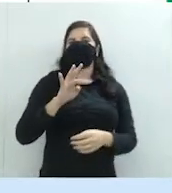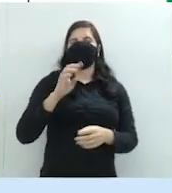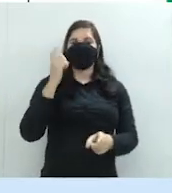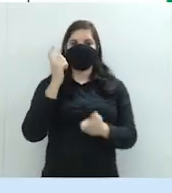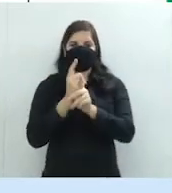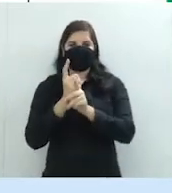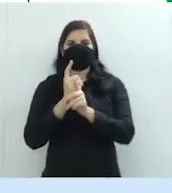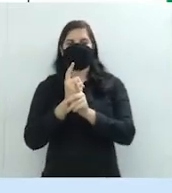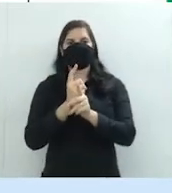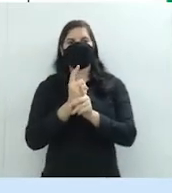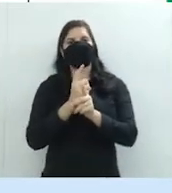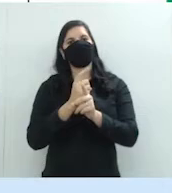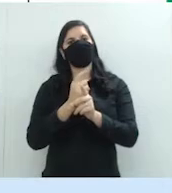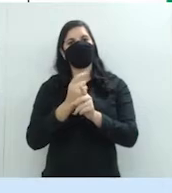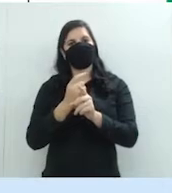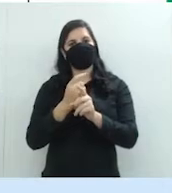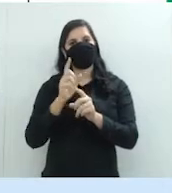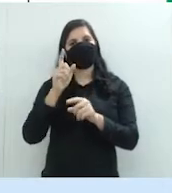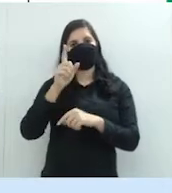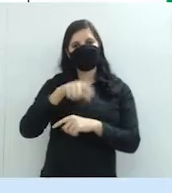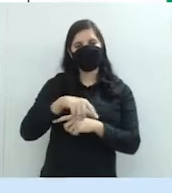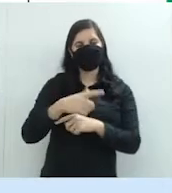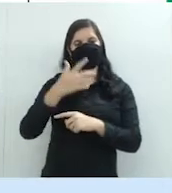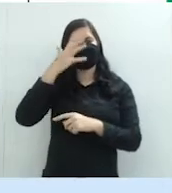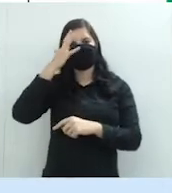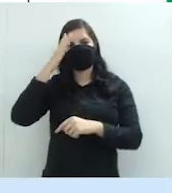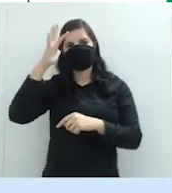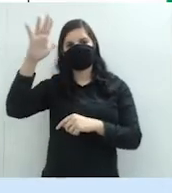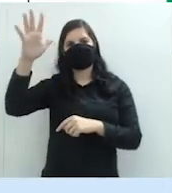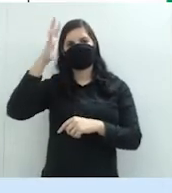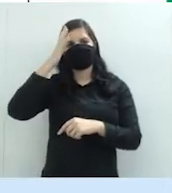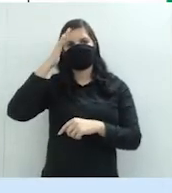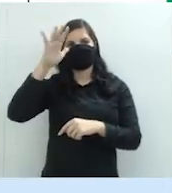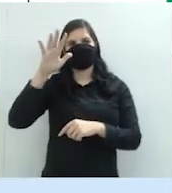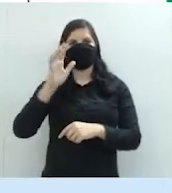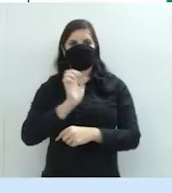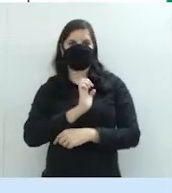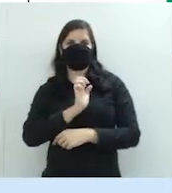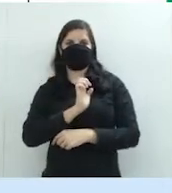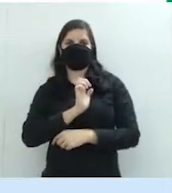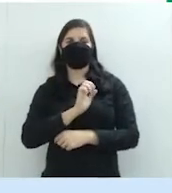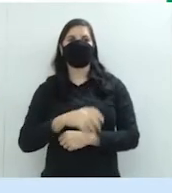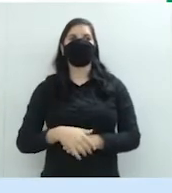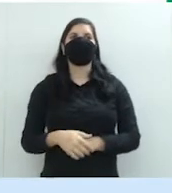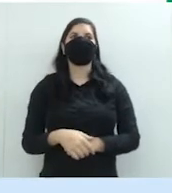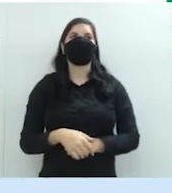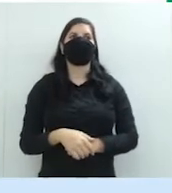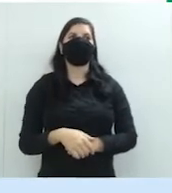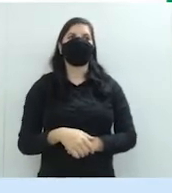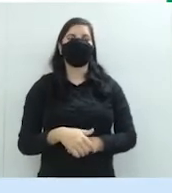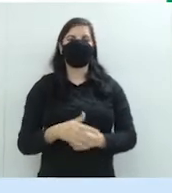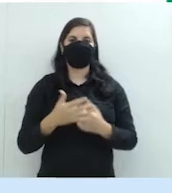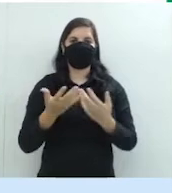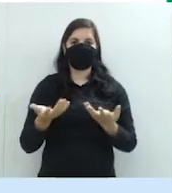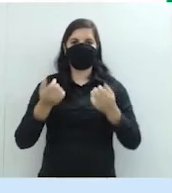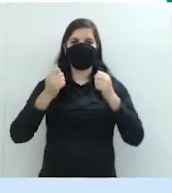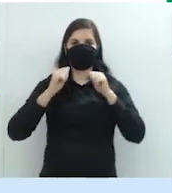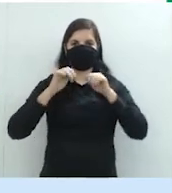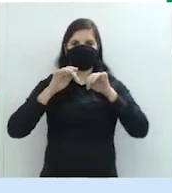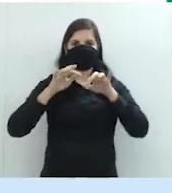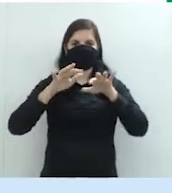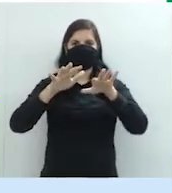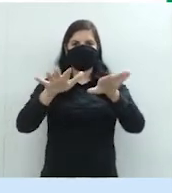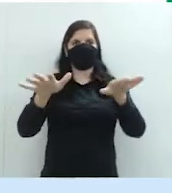desconhecido. Então, na realidade, encontrar o sonho de riquezas. Aí vem o